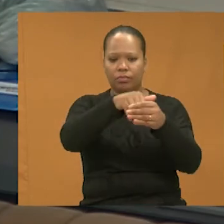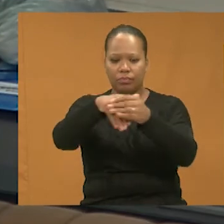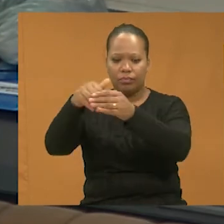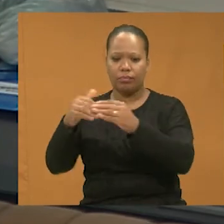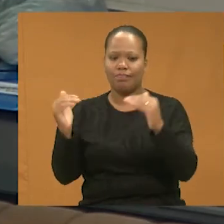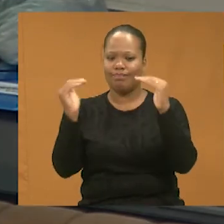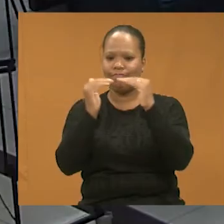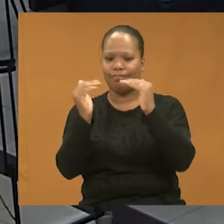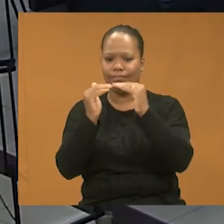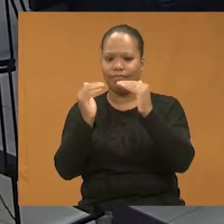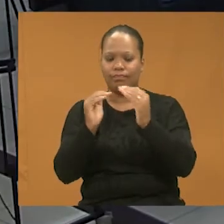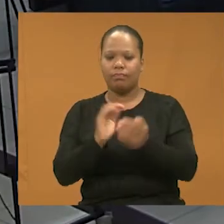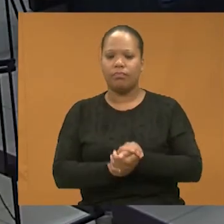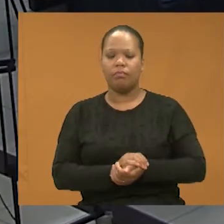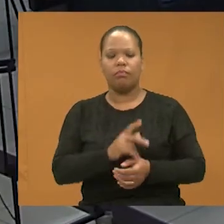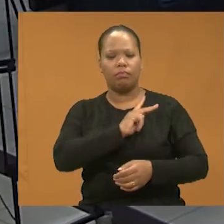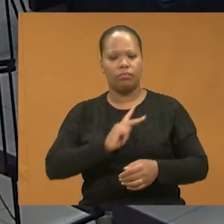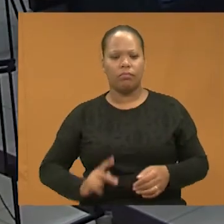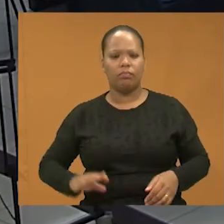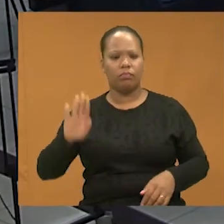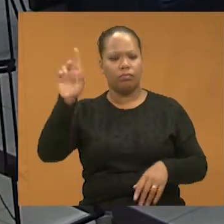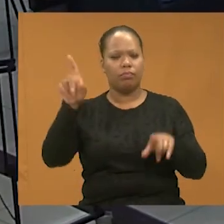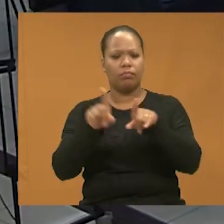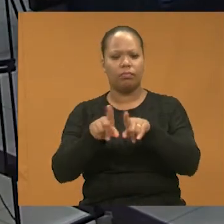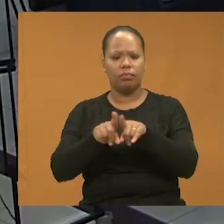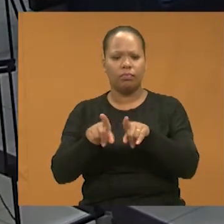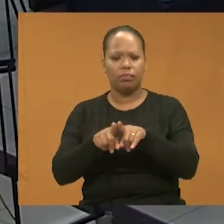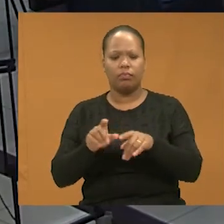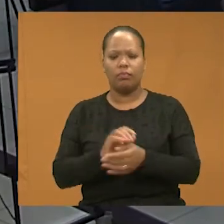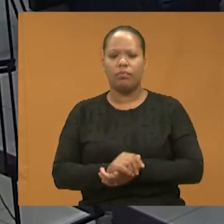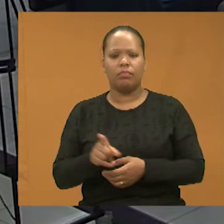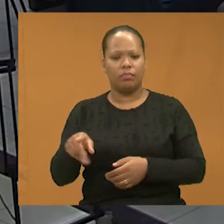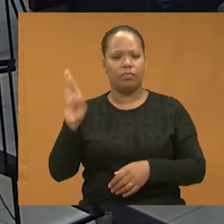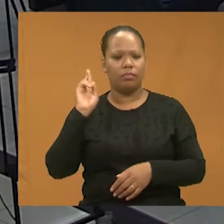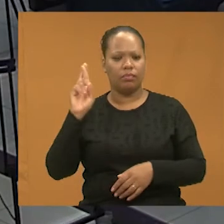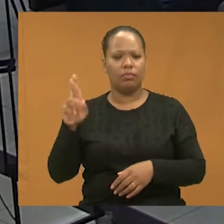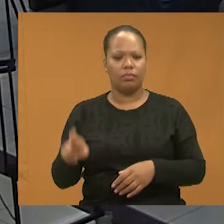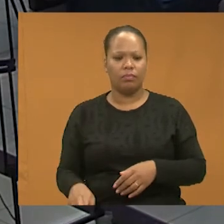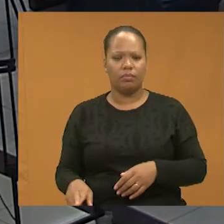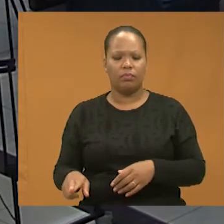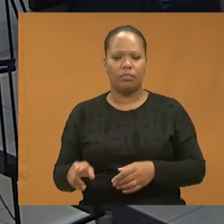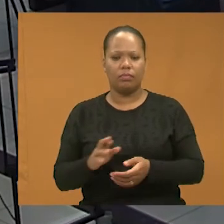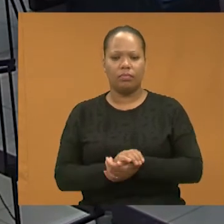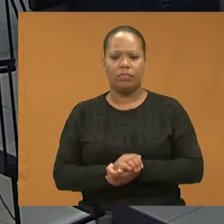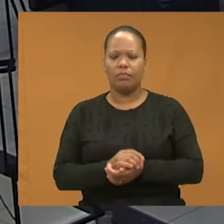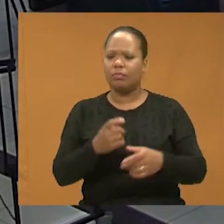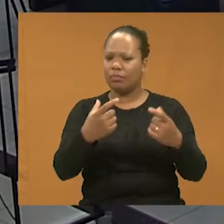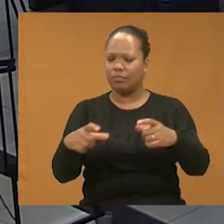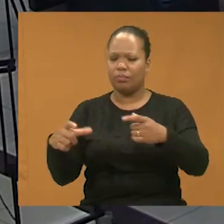Senhor presidente, quero colaborar também. O Valmir está com razão, tem alguns locais que estão muito